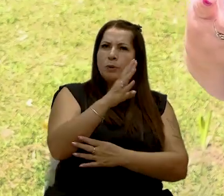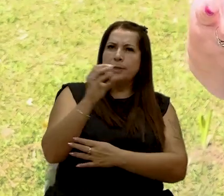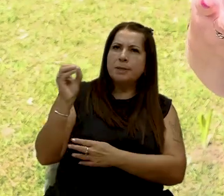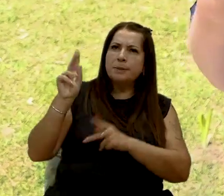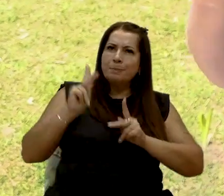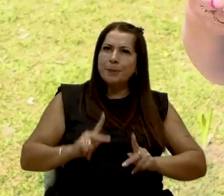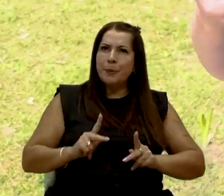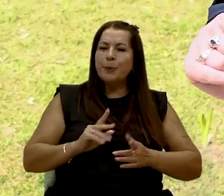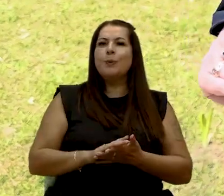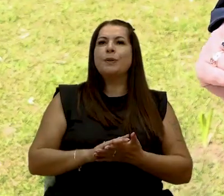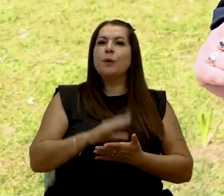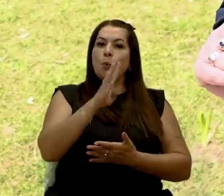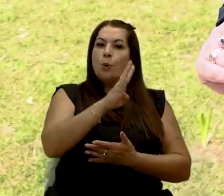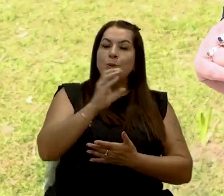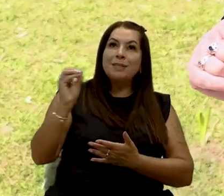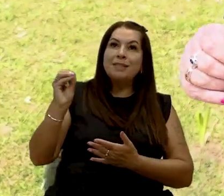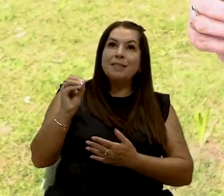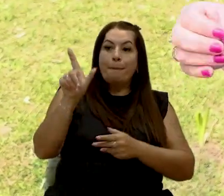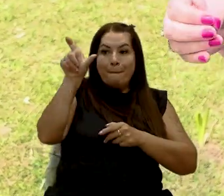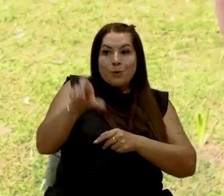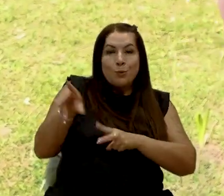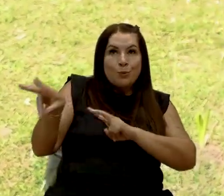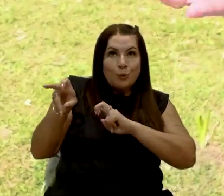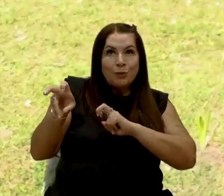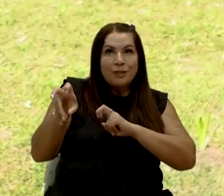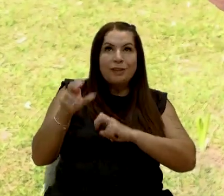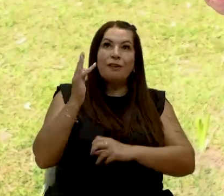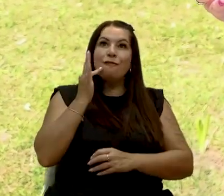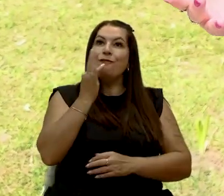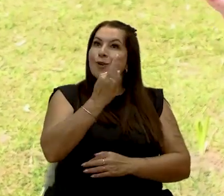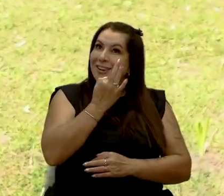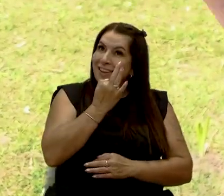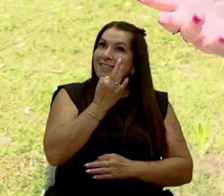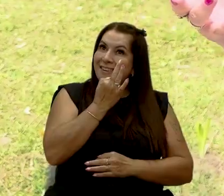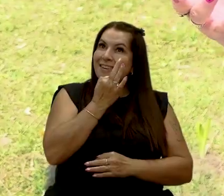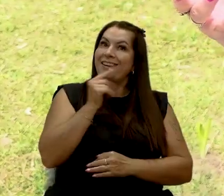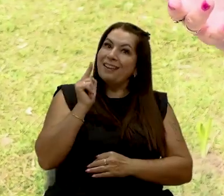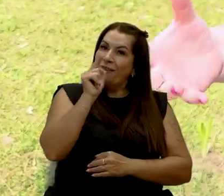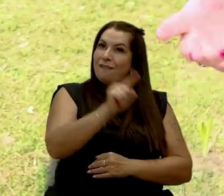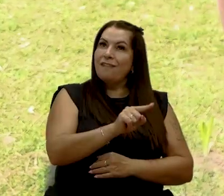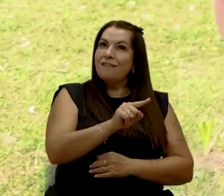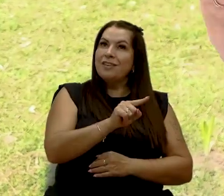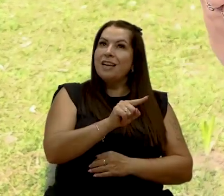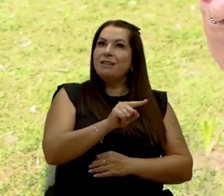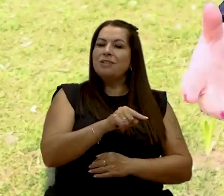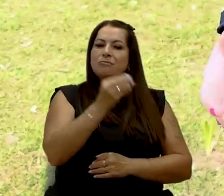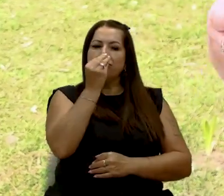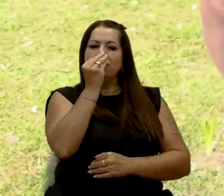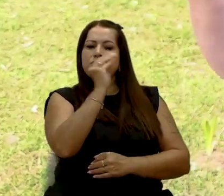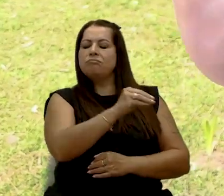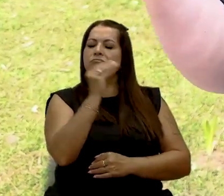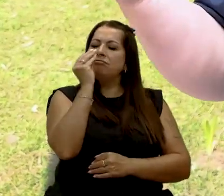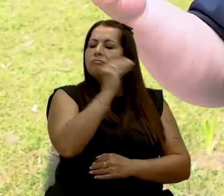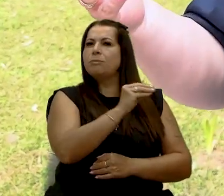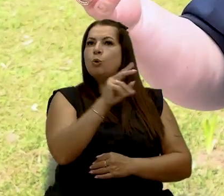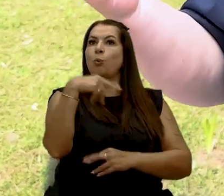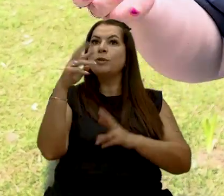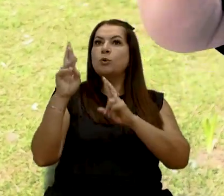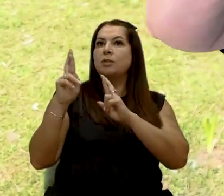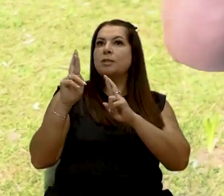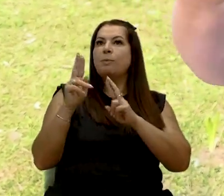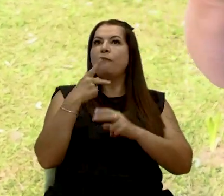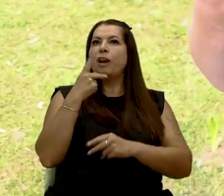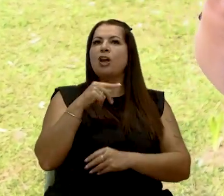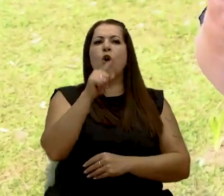nossa torcida tinha em torno de 400 pessoas, 400 agricultores de Forqueta, que estavam sendo hostilizados